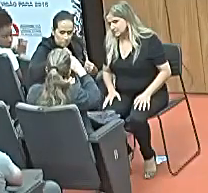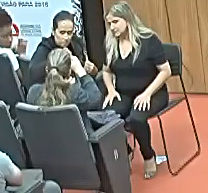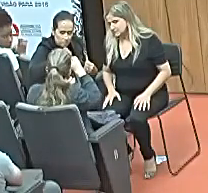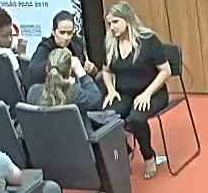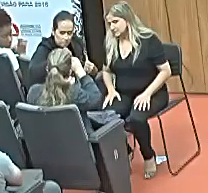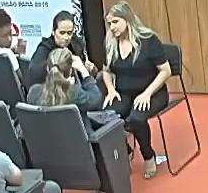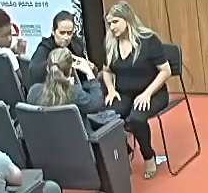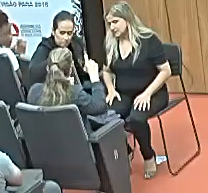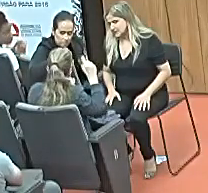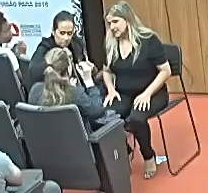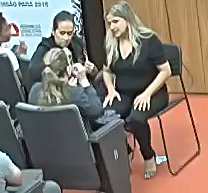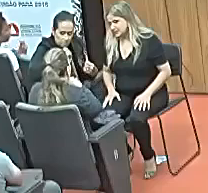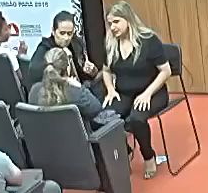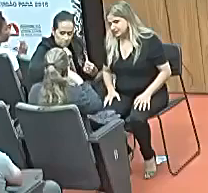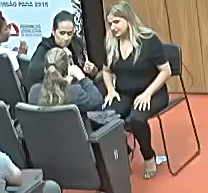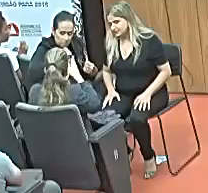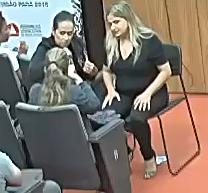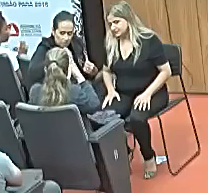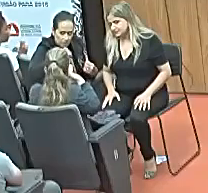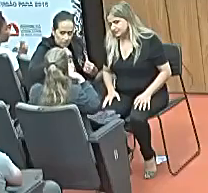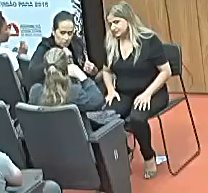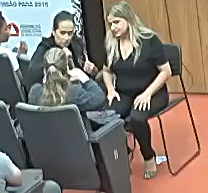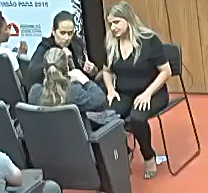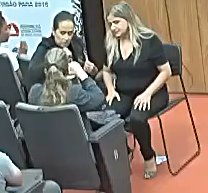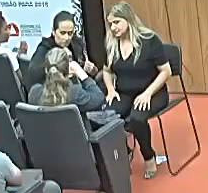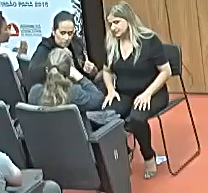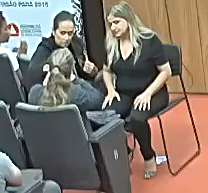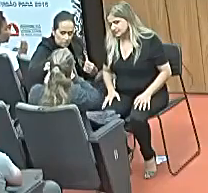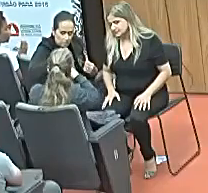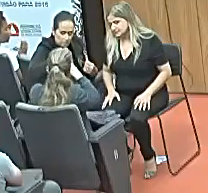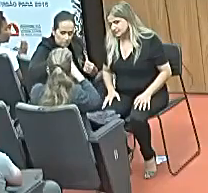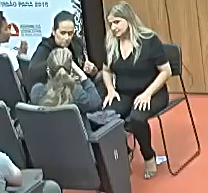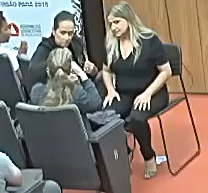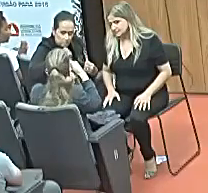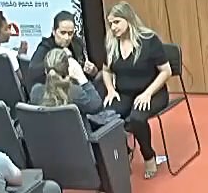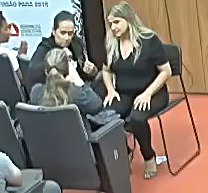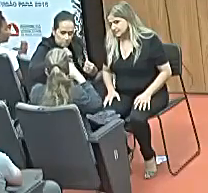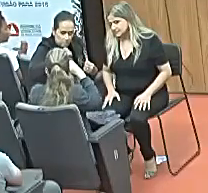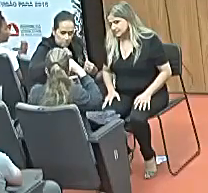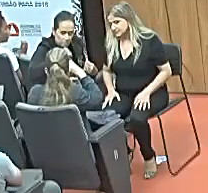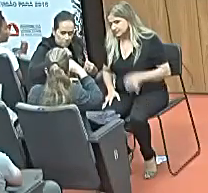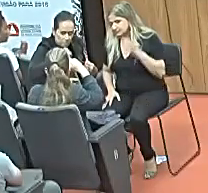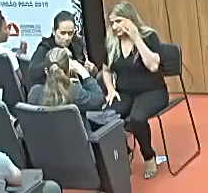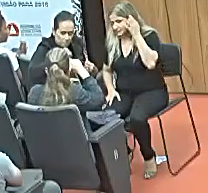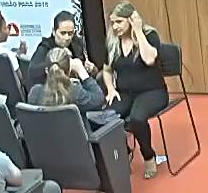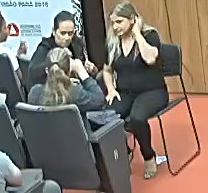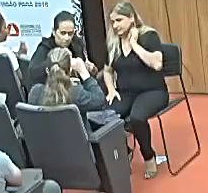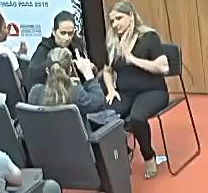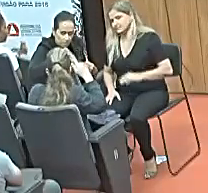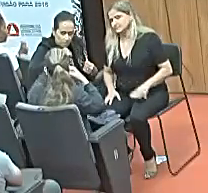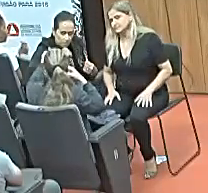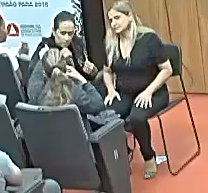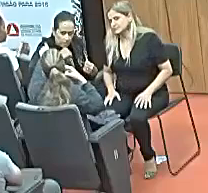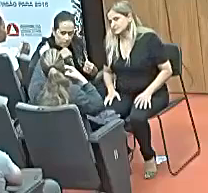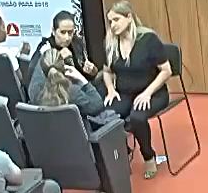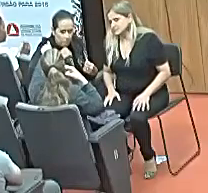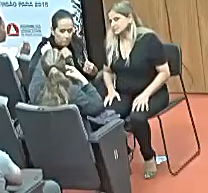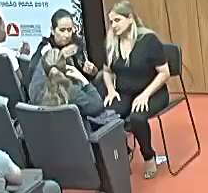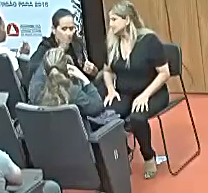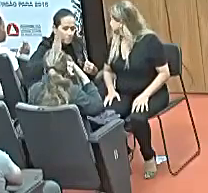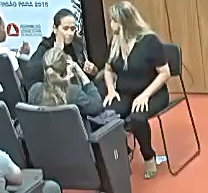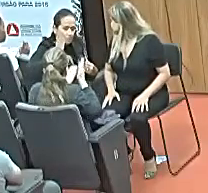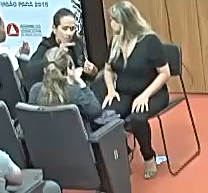minas e nós não temos pessoas não alfabetizadas no estado de minas gerais somente no norte e nordeste